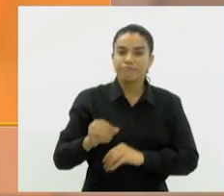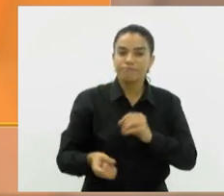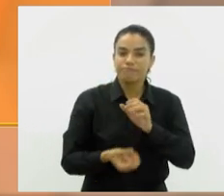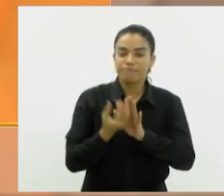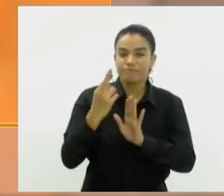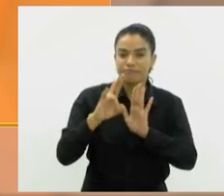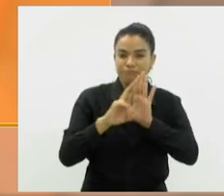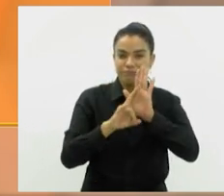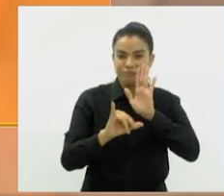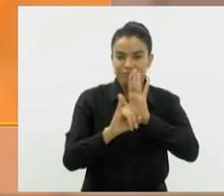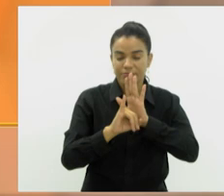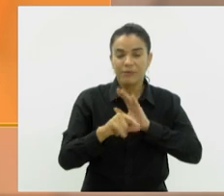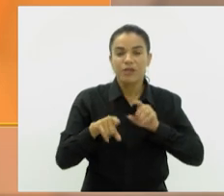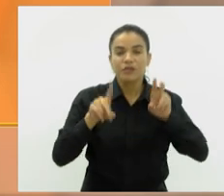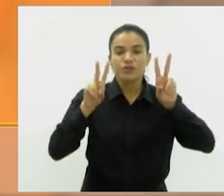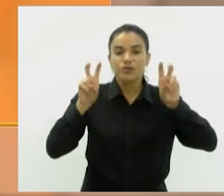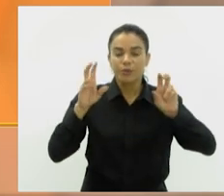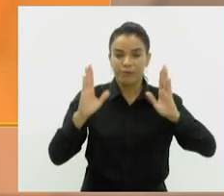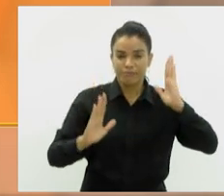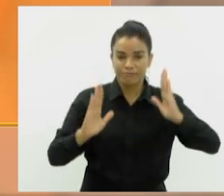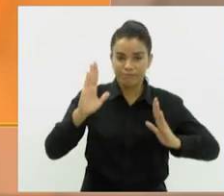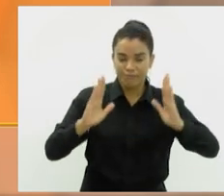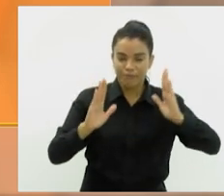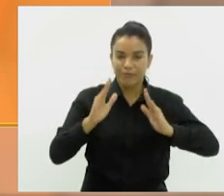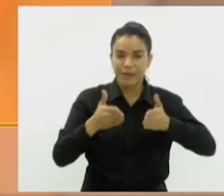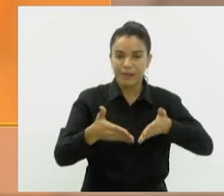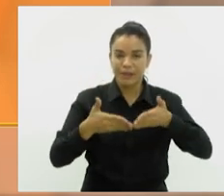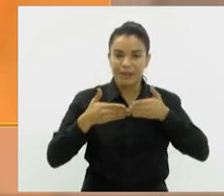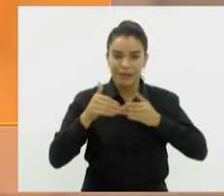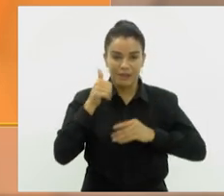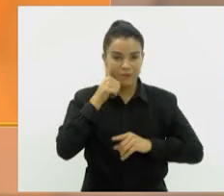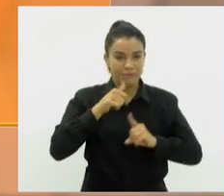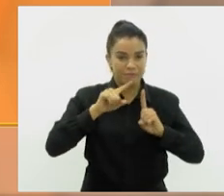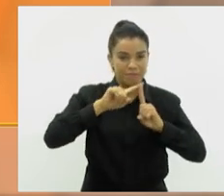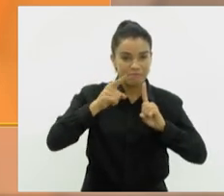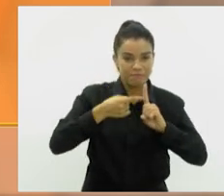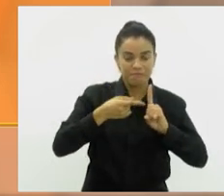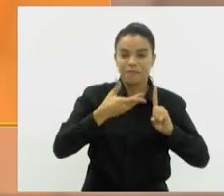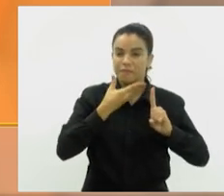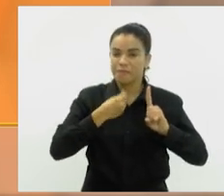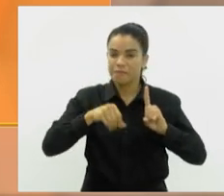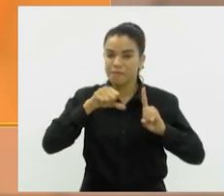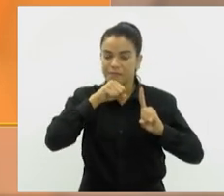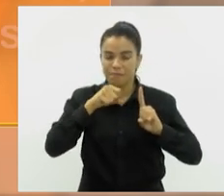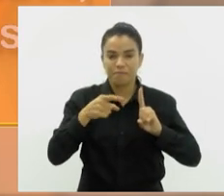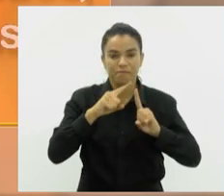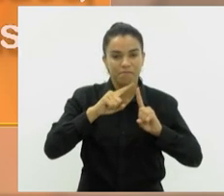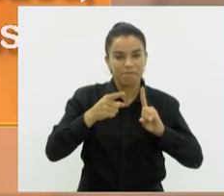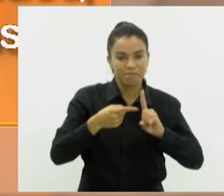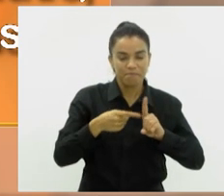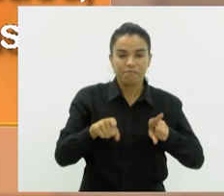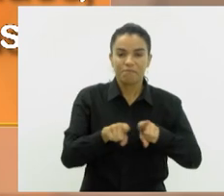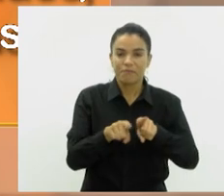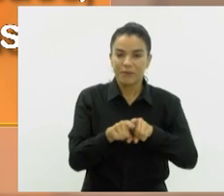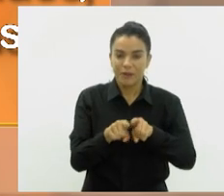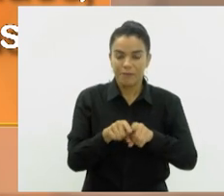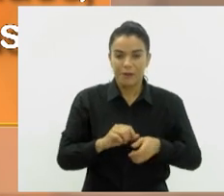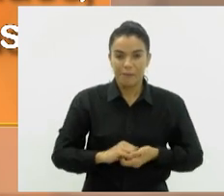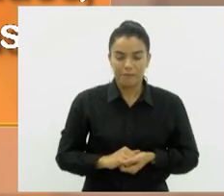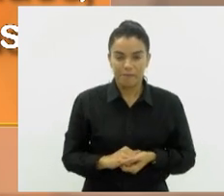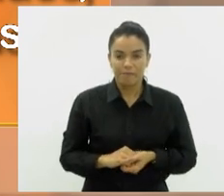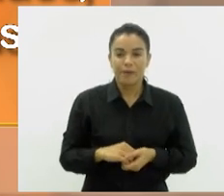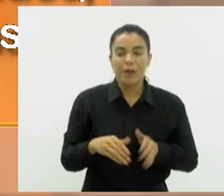interno da alerge a previsão de licença maternidade paternidade para os parlamentares em primeira